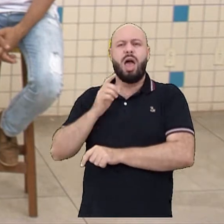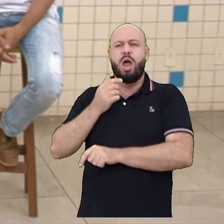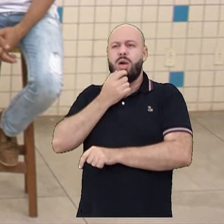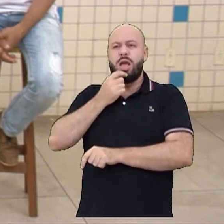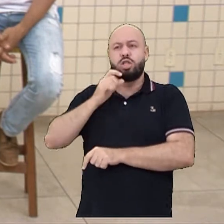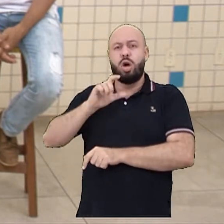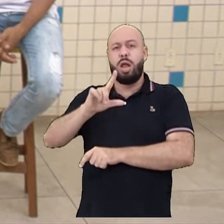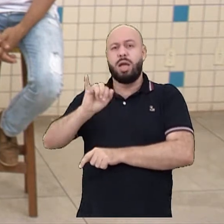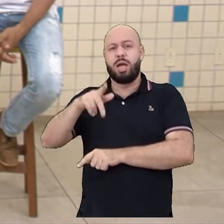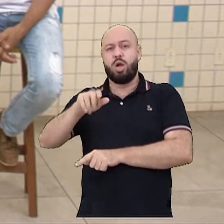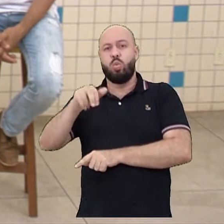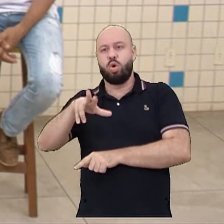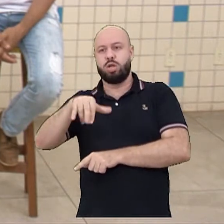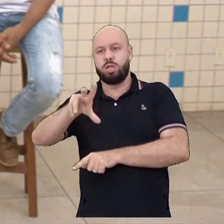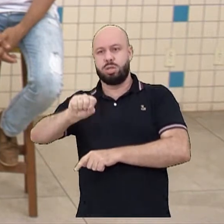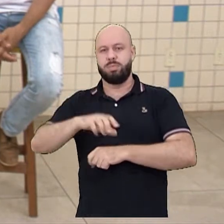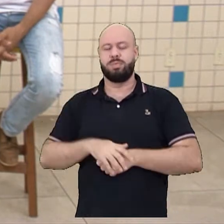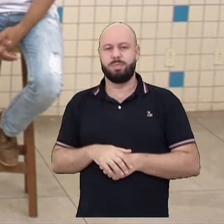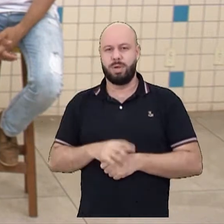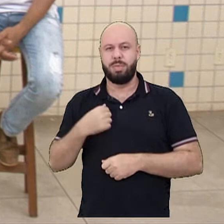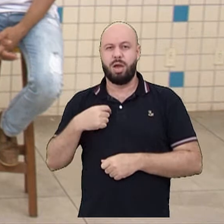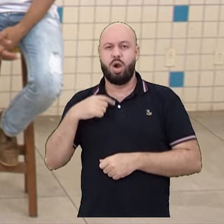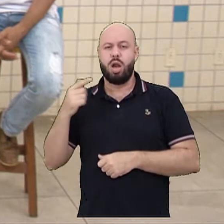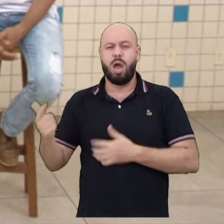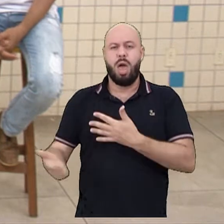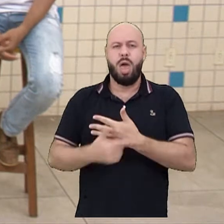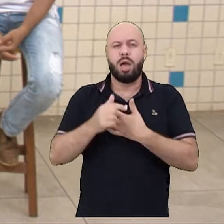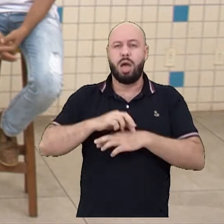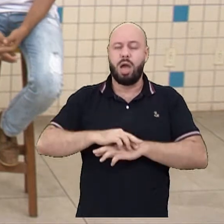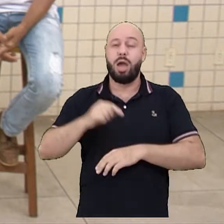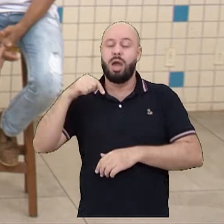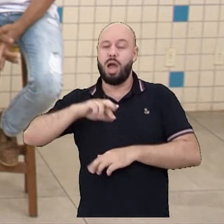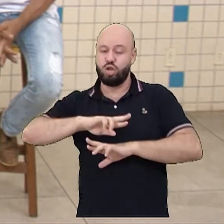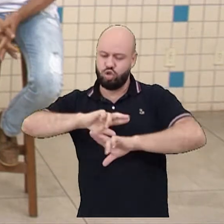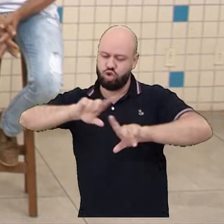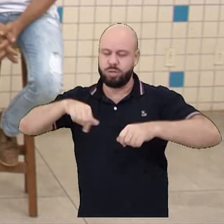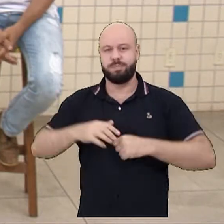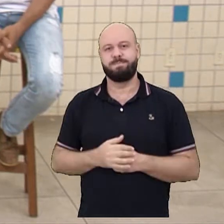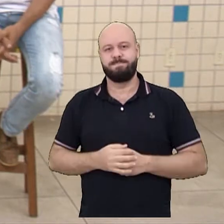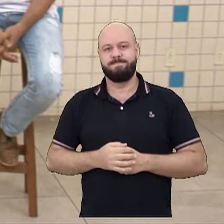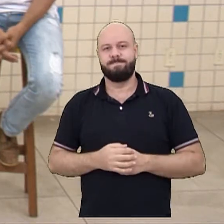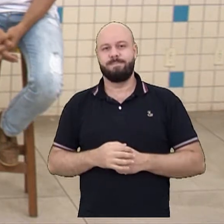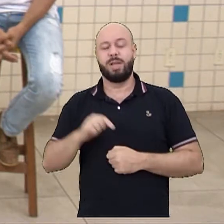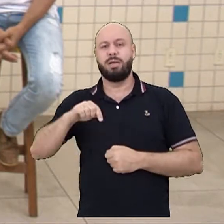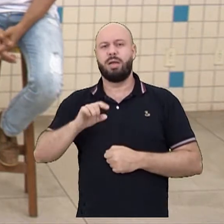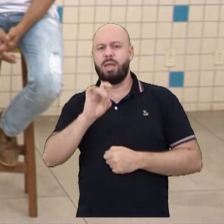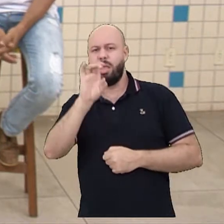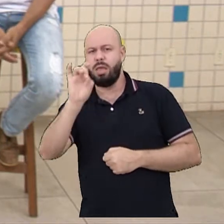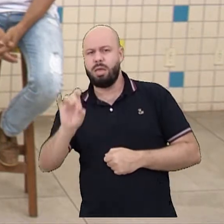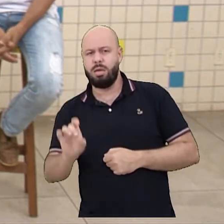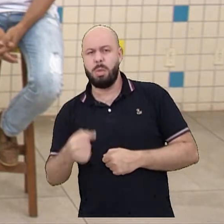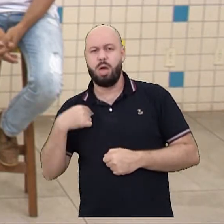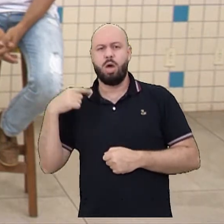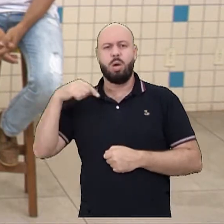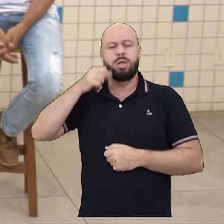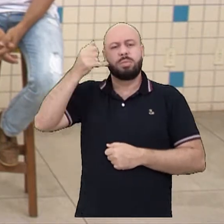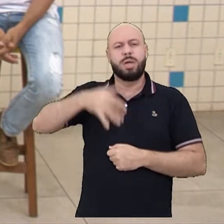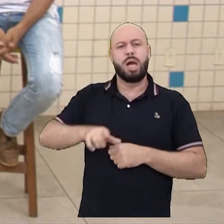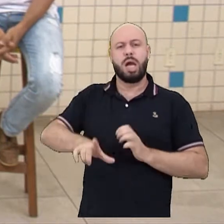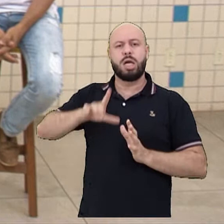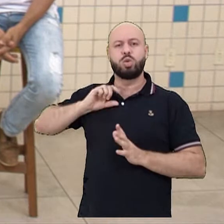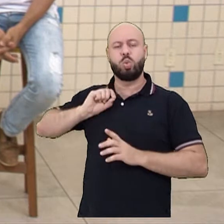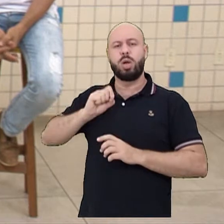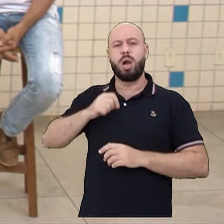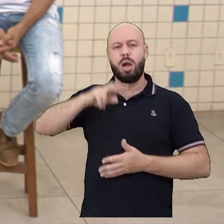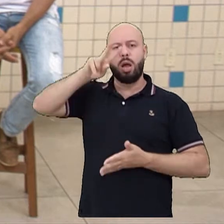gente diferencia cada uma de acordo com a sua função. Mas antes de exemplificar cada uma, né, de falar sobre cada uma, nós vamos